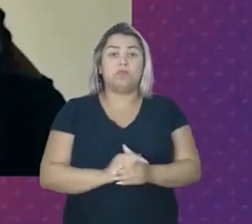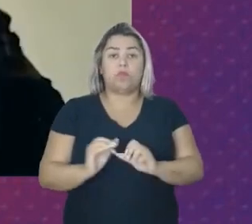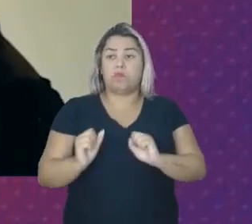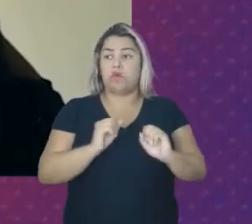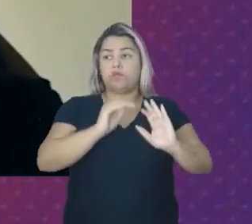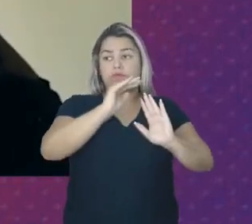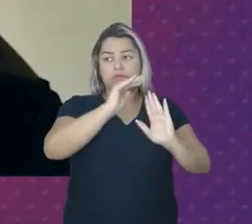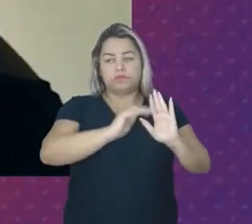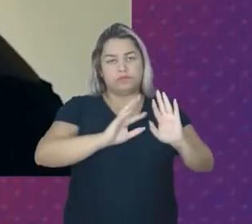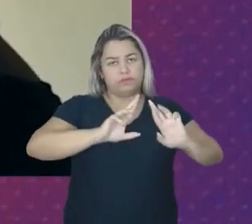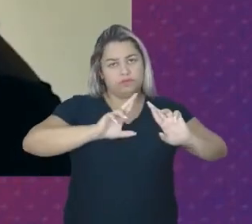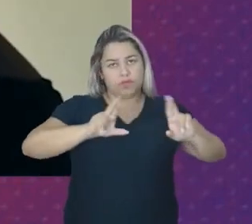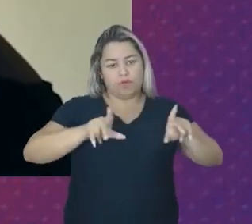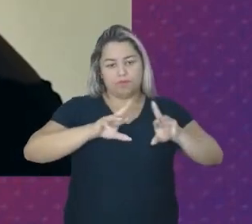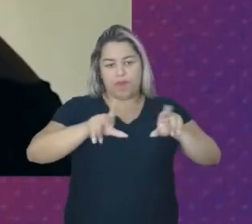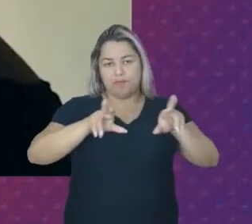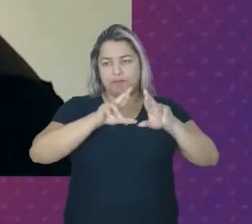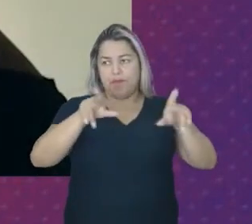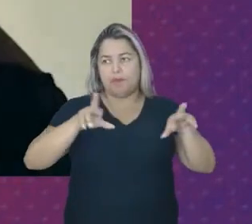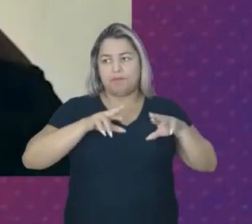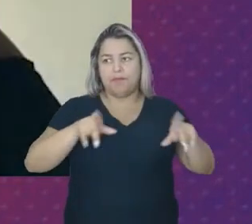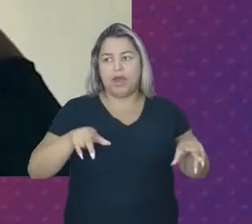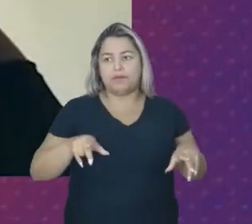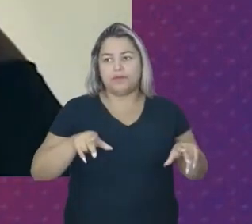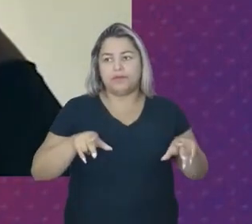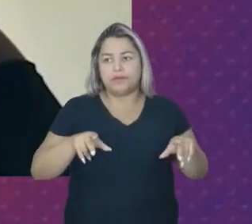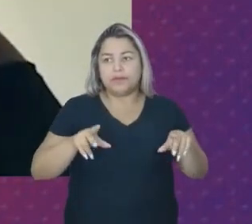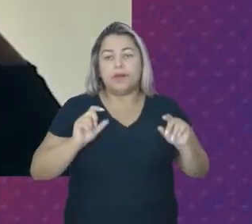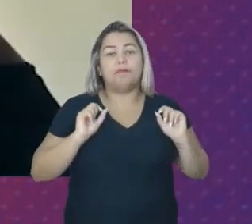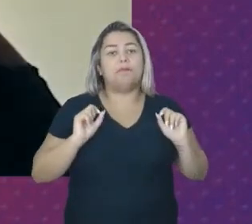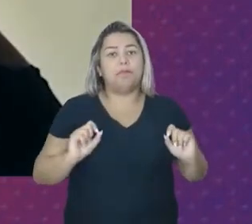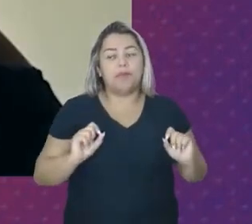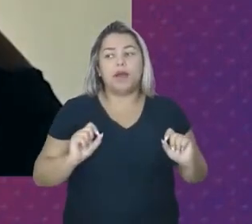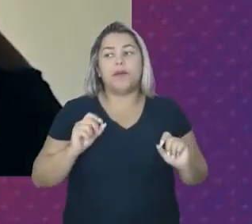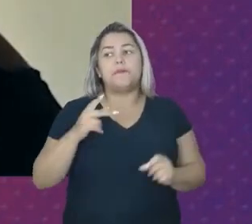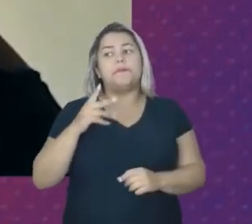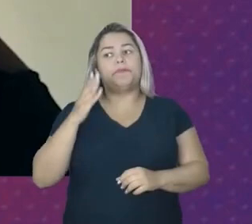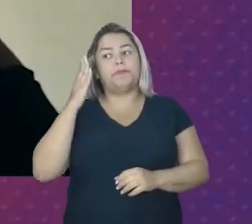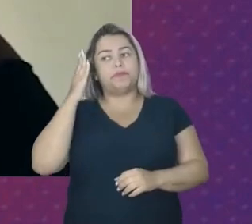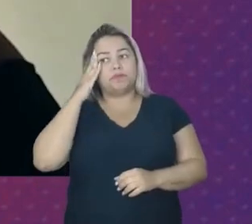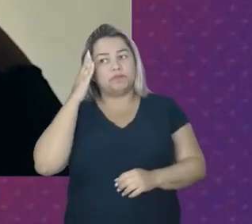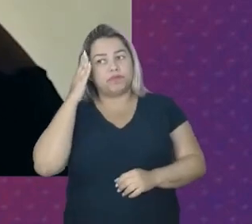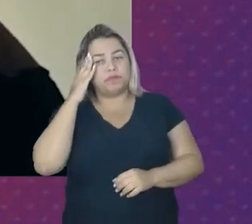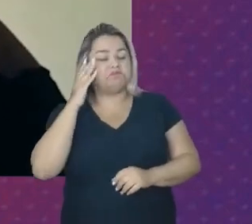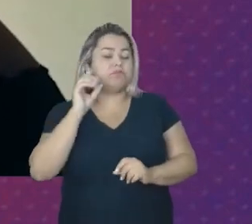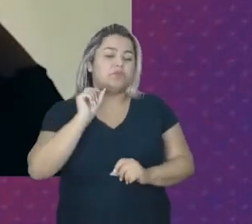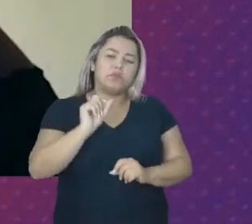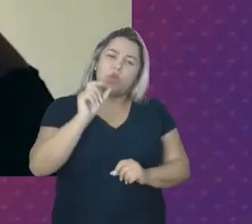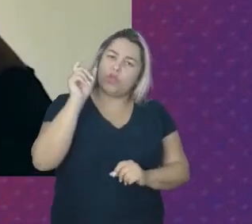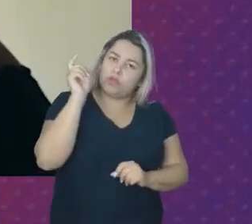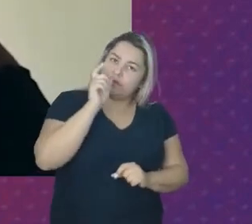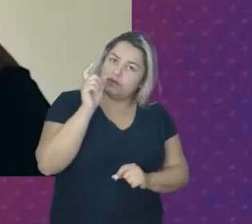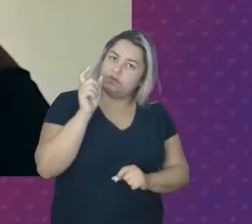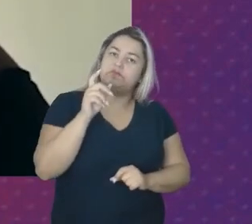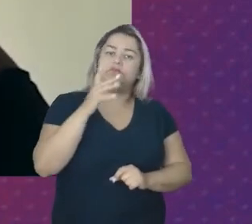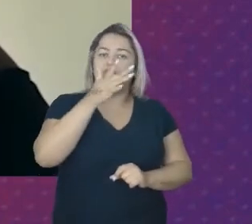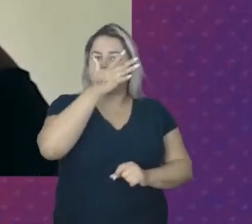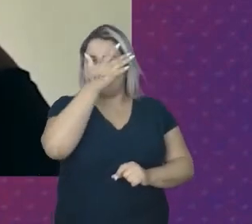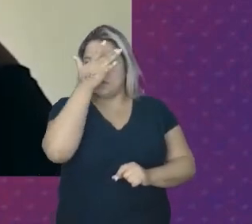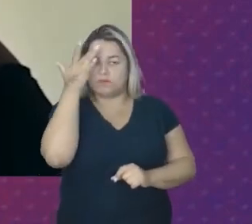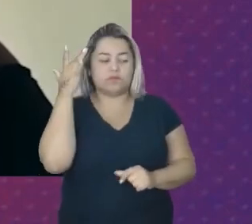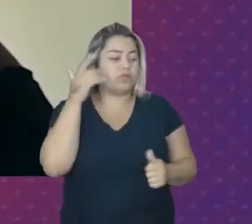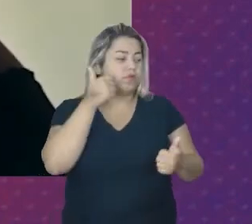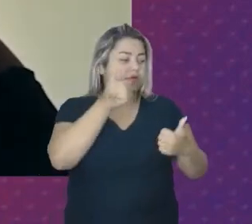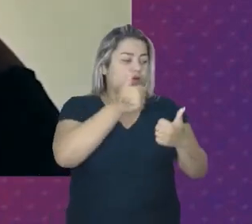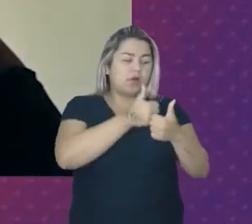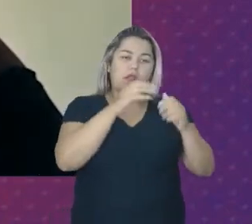de diversas formas. Obviamente, a gente tem que saber se esse é o assunto de interesse do seu público. Essas